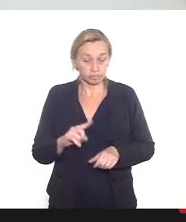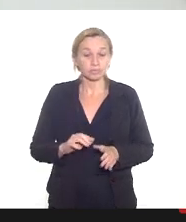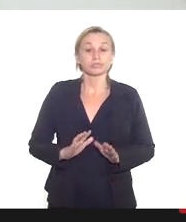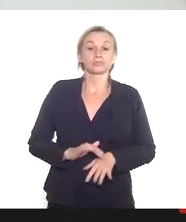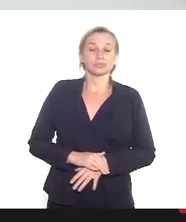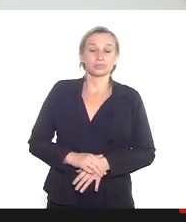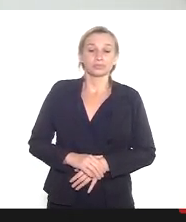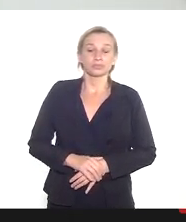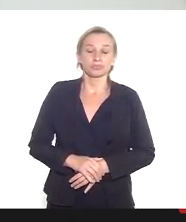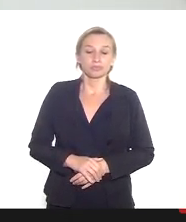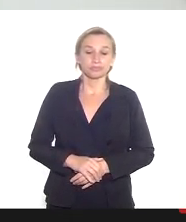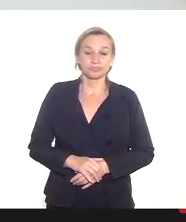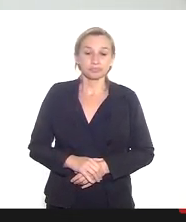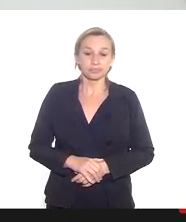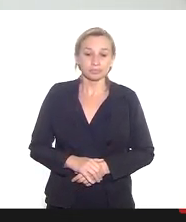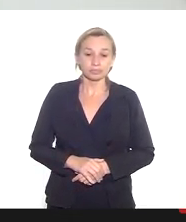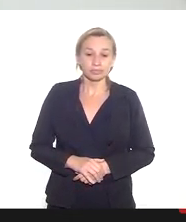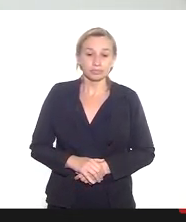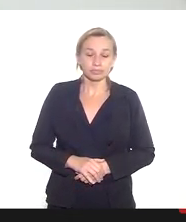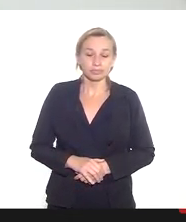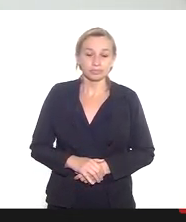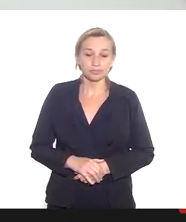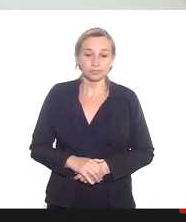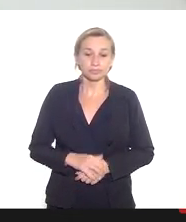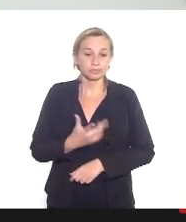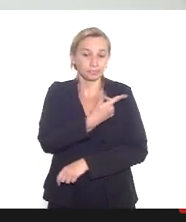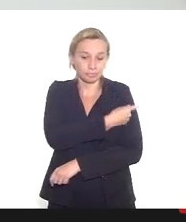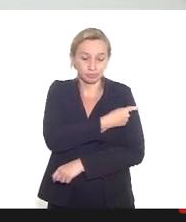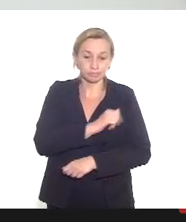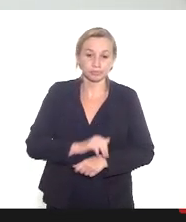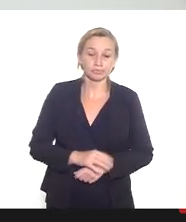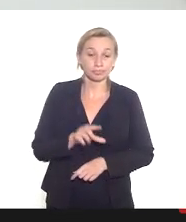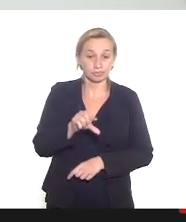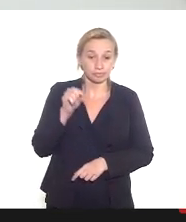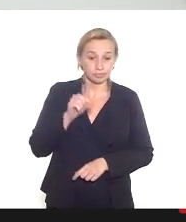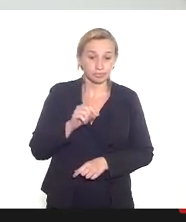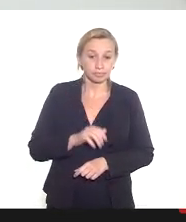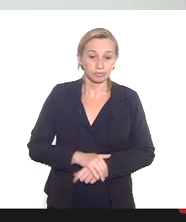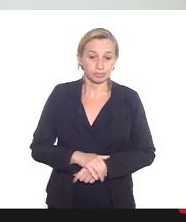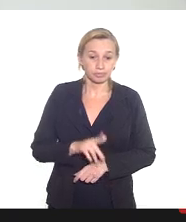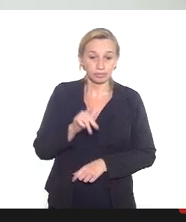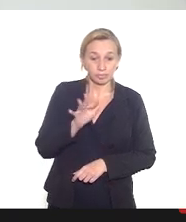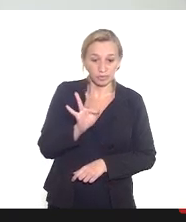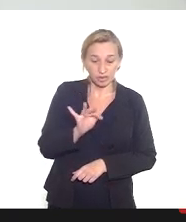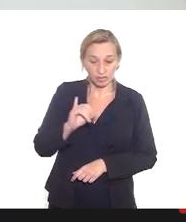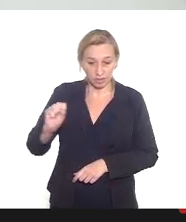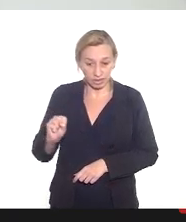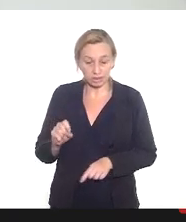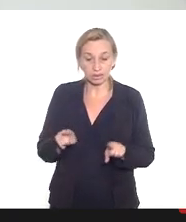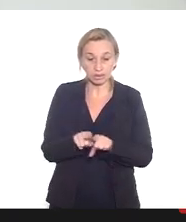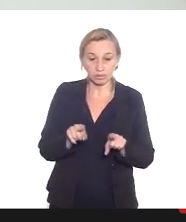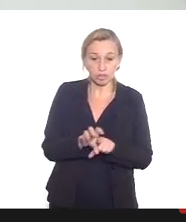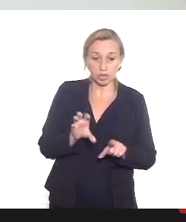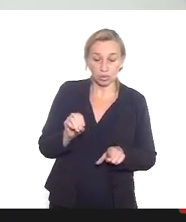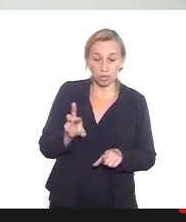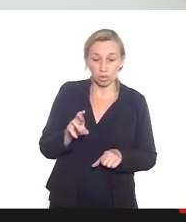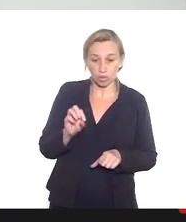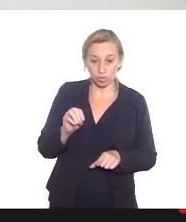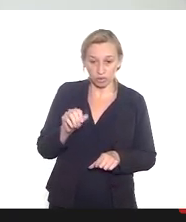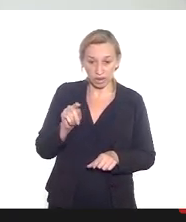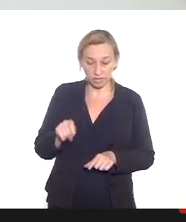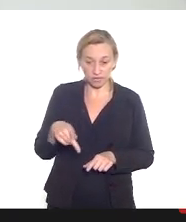vacinação de gestantes puérperas conhecer a incômoda comorbidade foi decidido que seria pela fazer economizar né